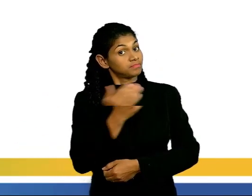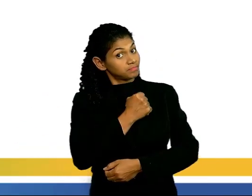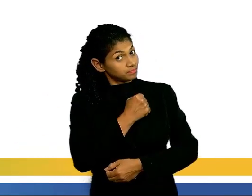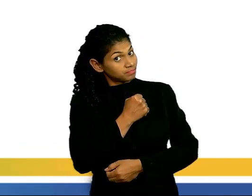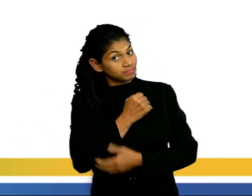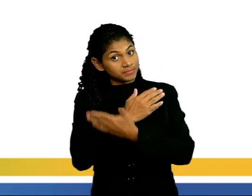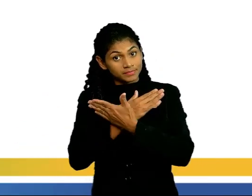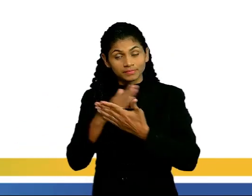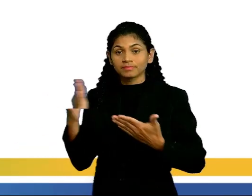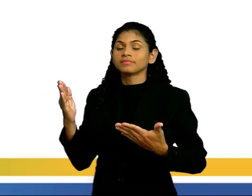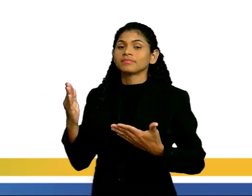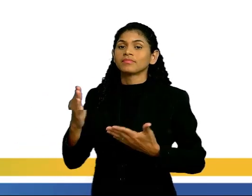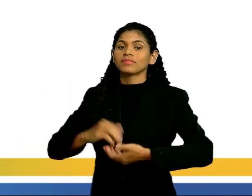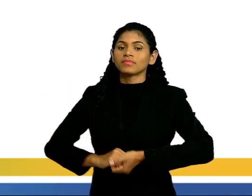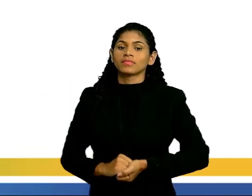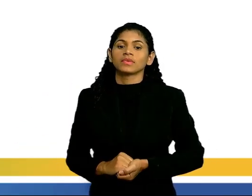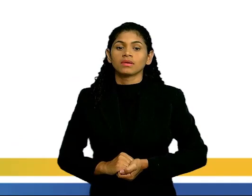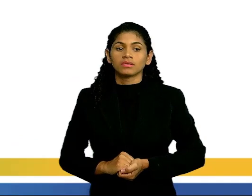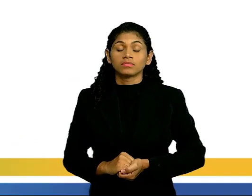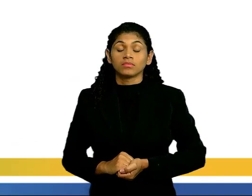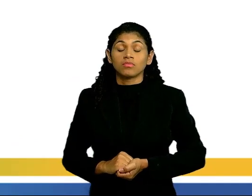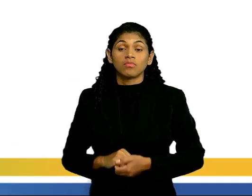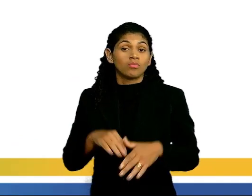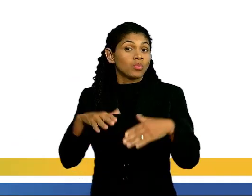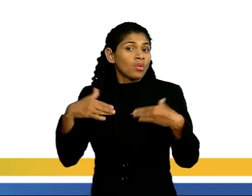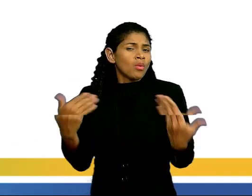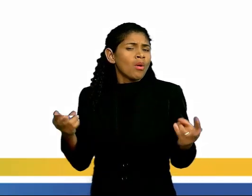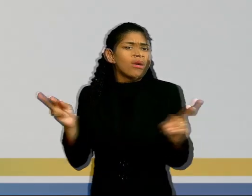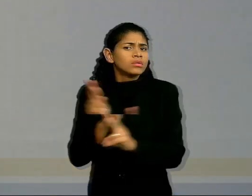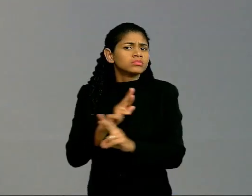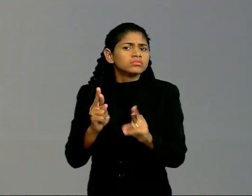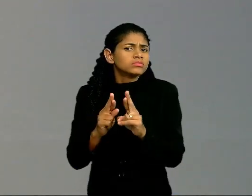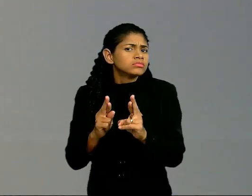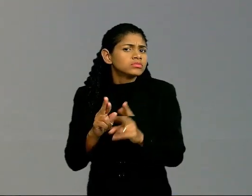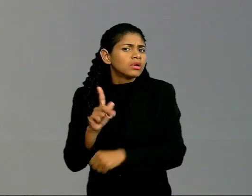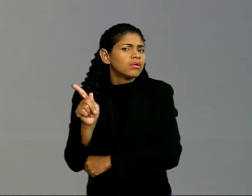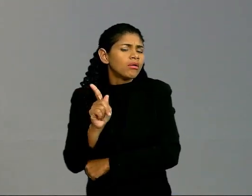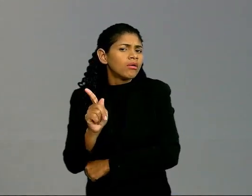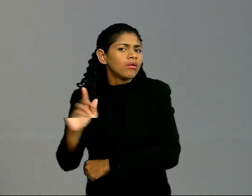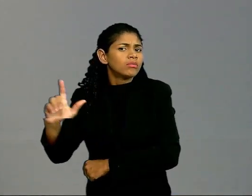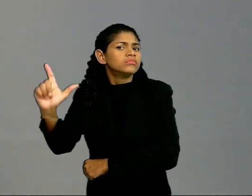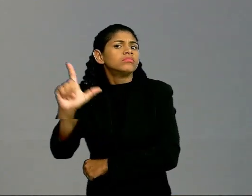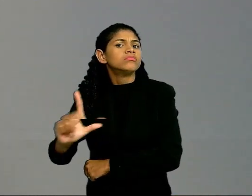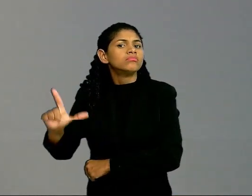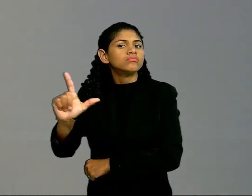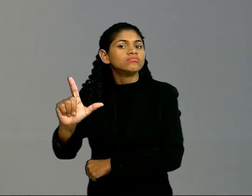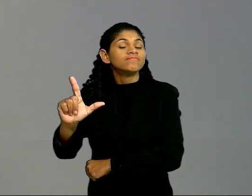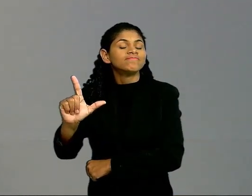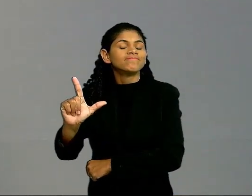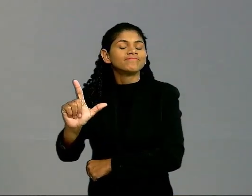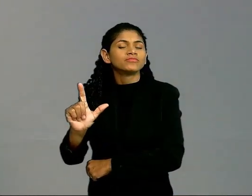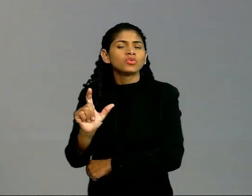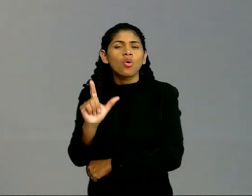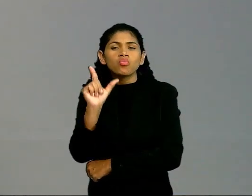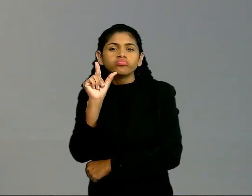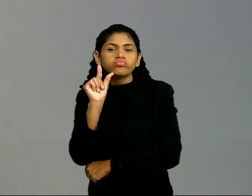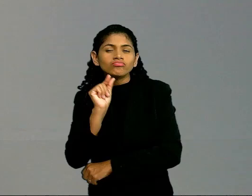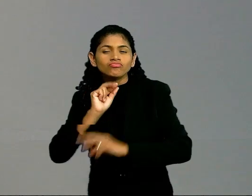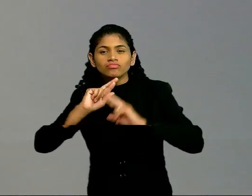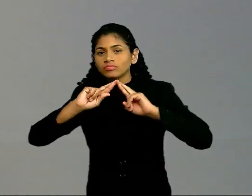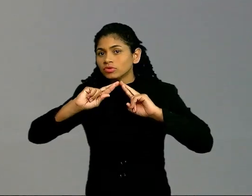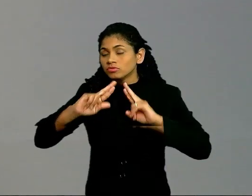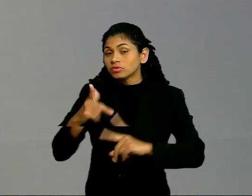A Carolina, qual a relação dela com a literatura? Ela é um pouco diferente de alguns